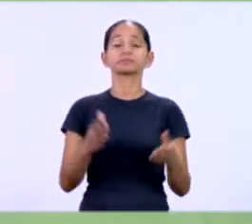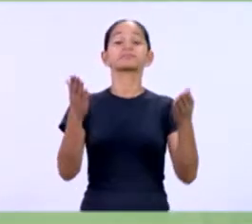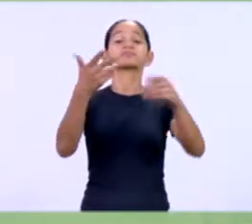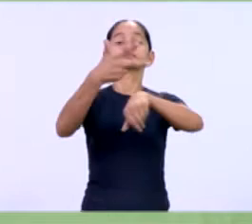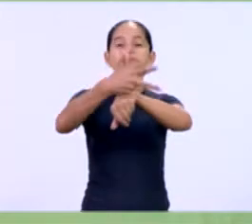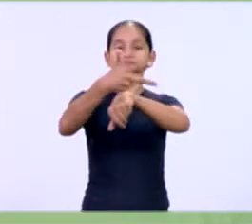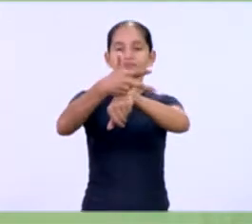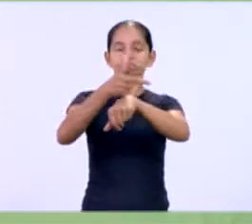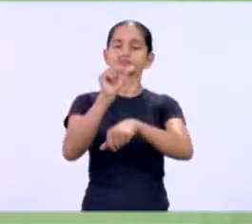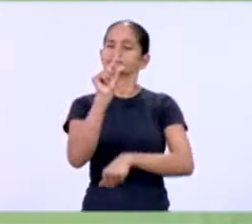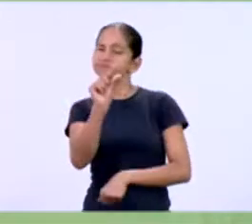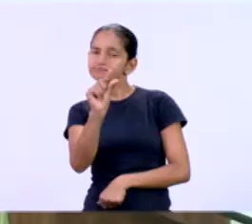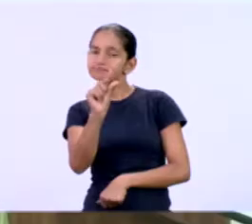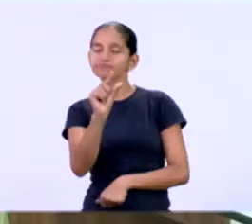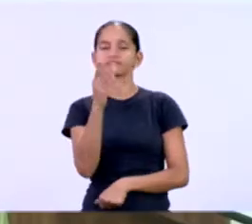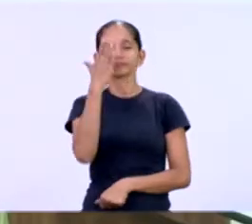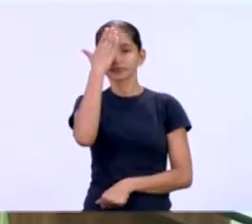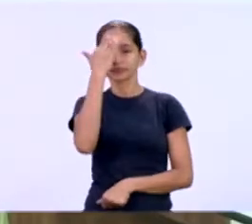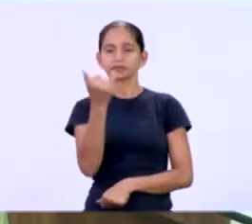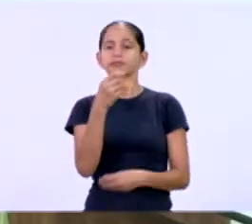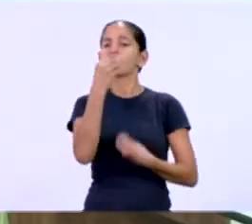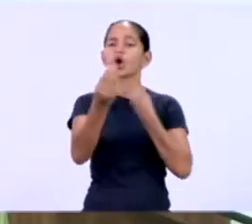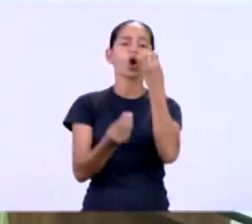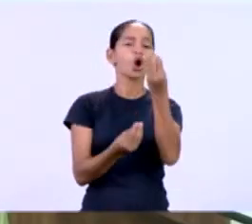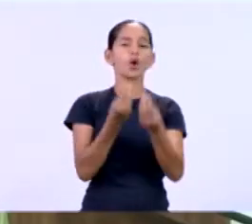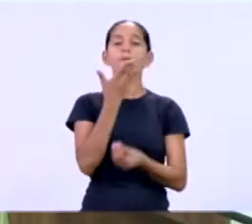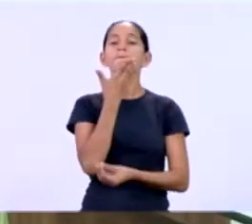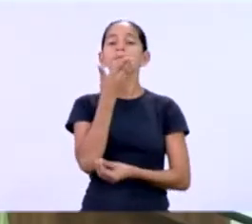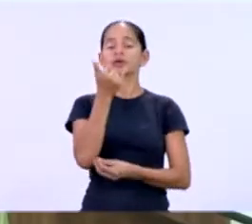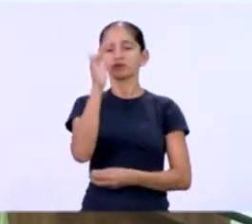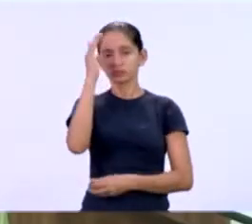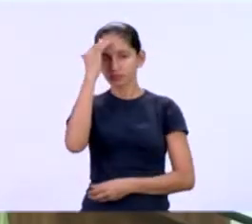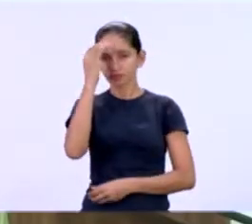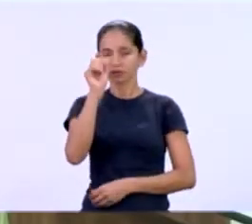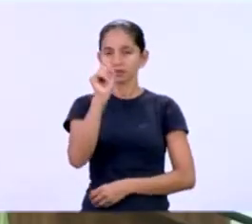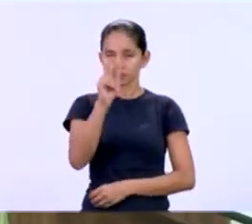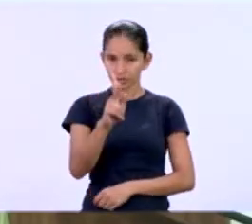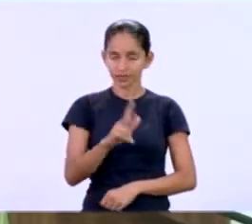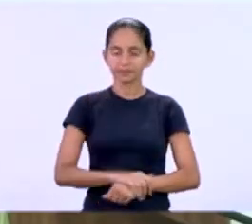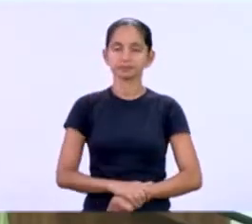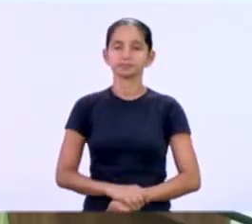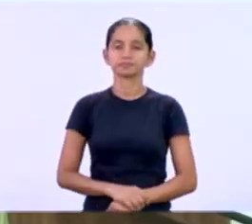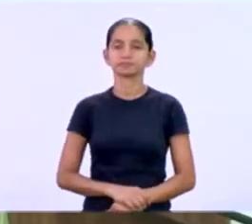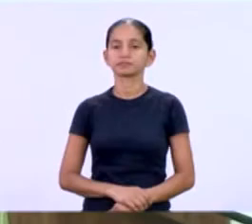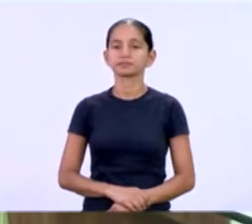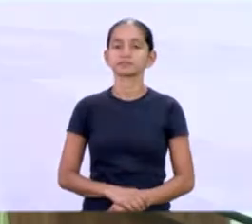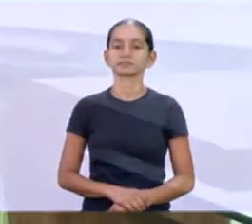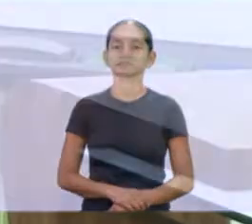Vamos agora ver uma pequena externa para ilustrar um pouco melhor o que nós estamos apresentando aqui hoje.